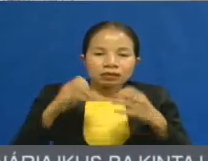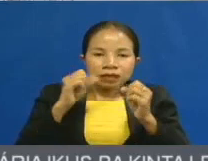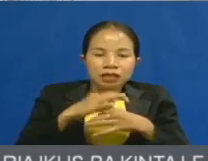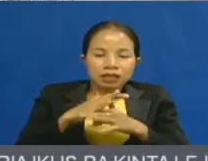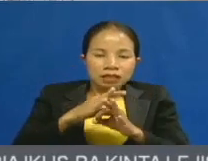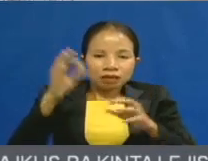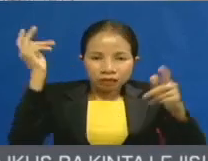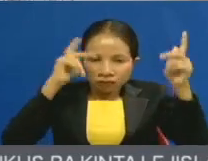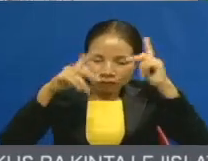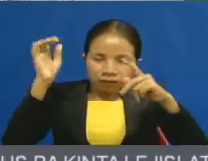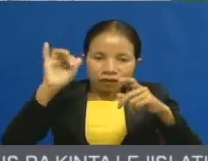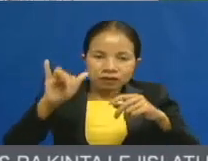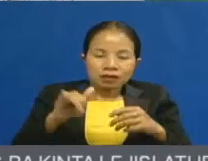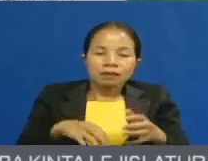be,